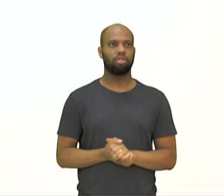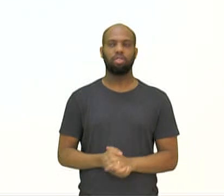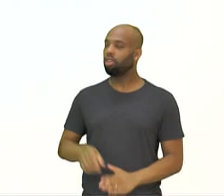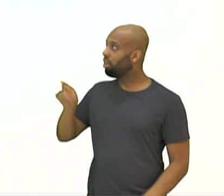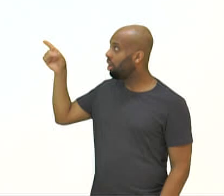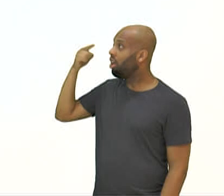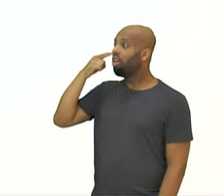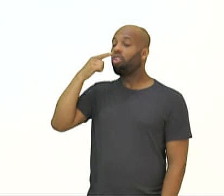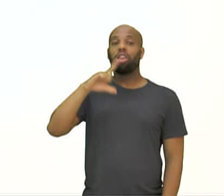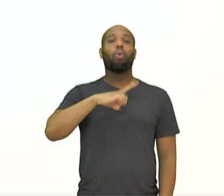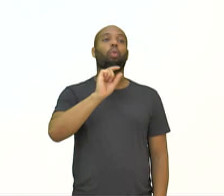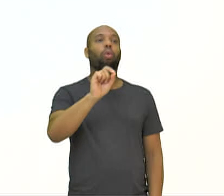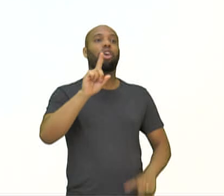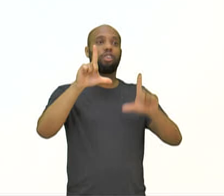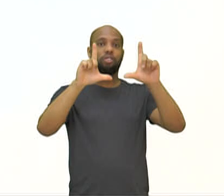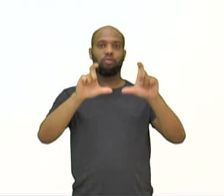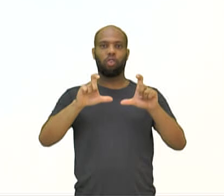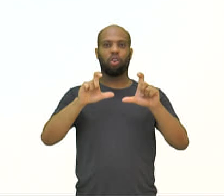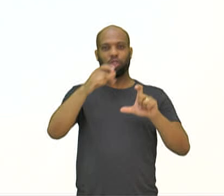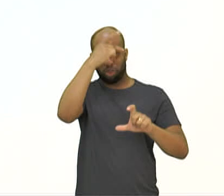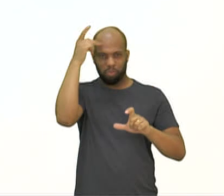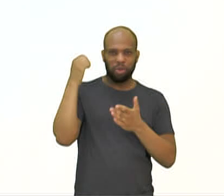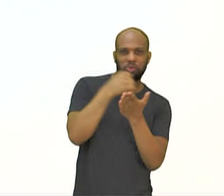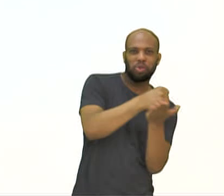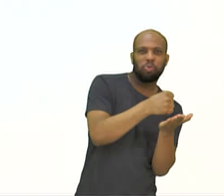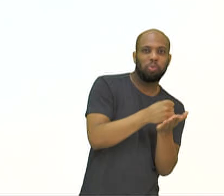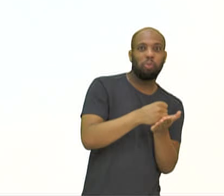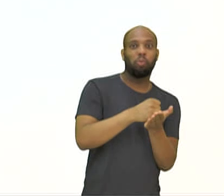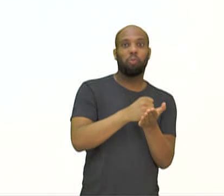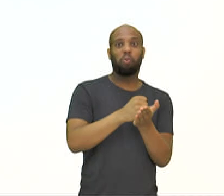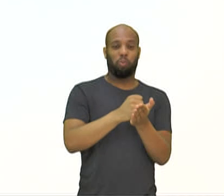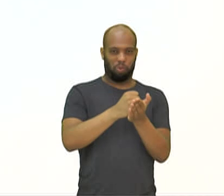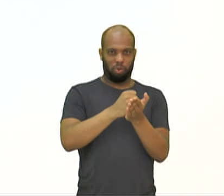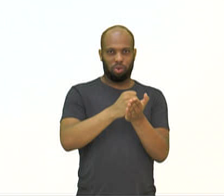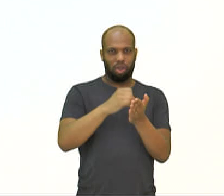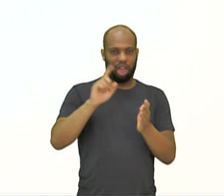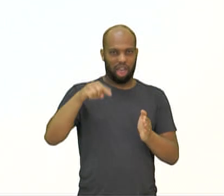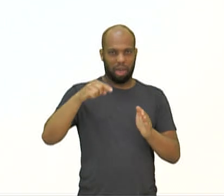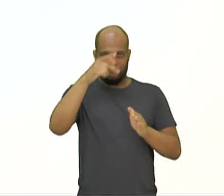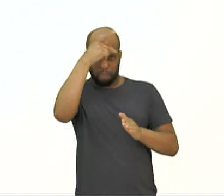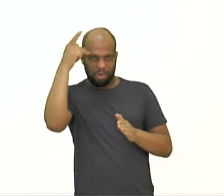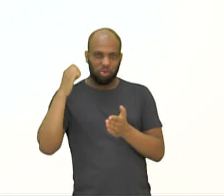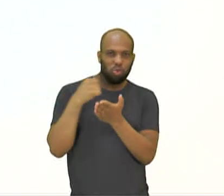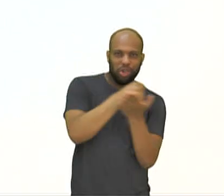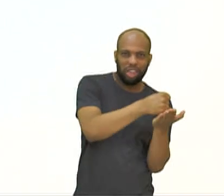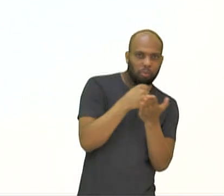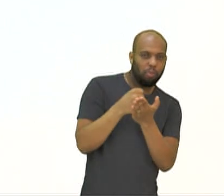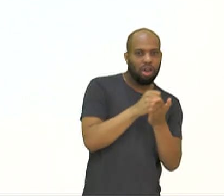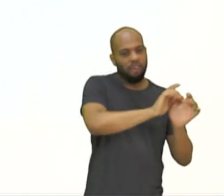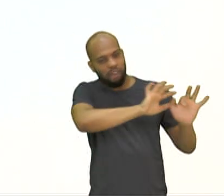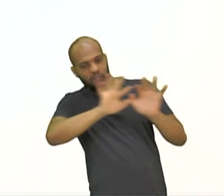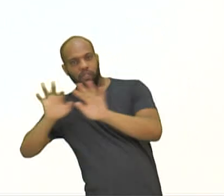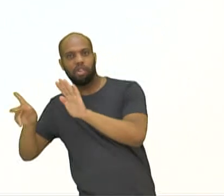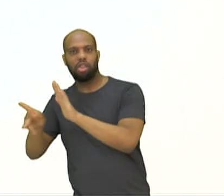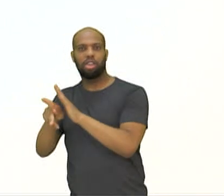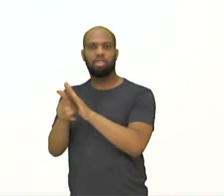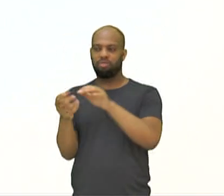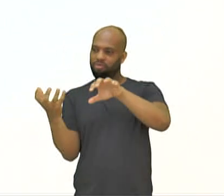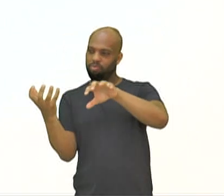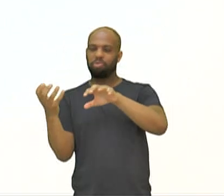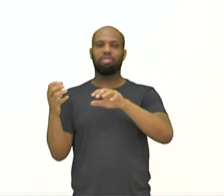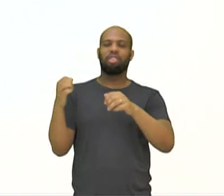Aqui a gente tem, né, queremistas recebidos por Vargas no Palácio Guanabara. Então seus apoiadores chegavam, ele ia